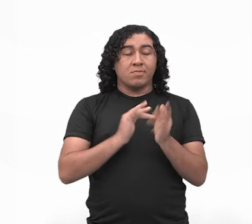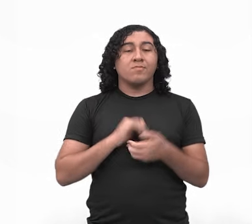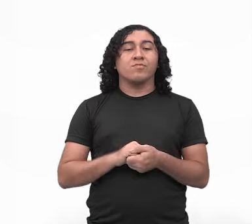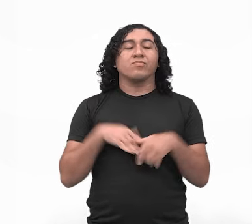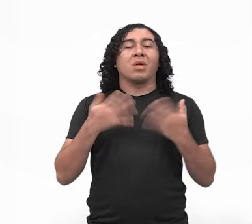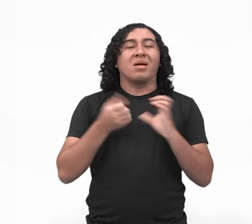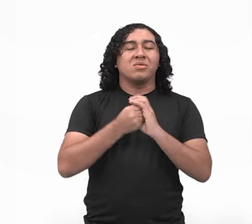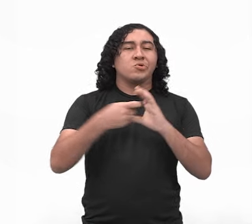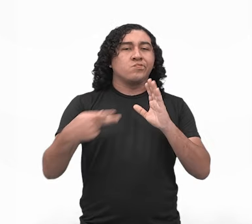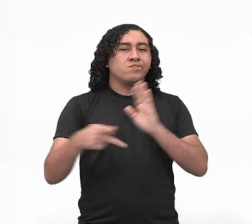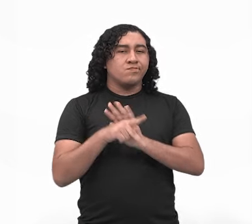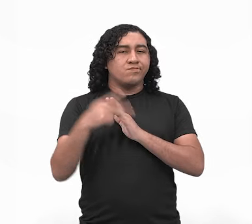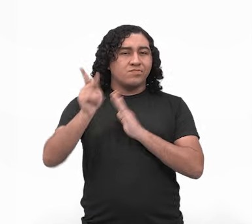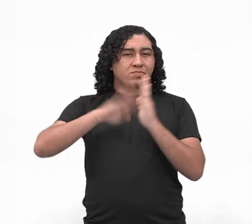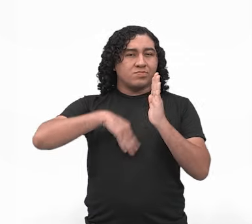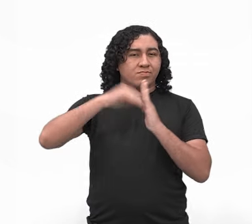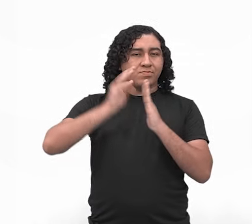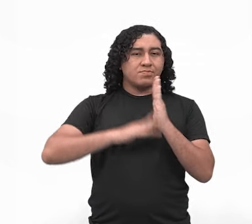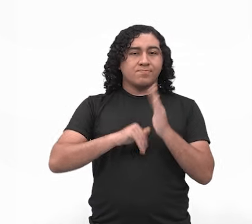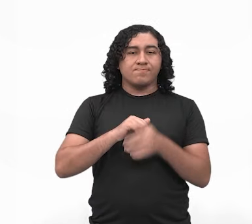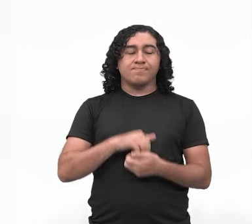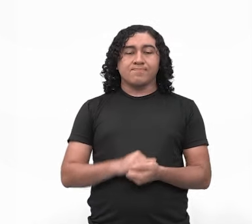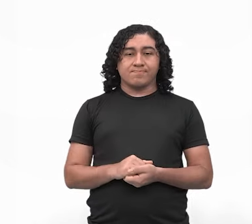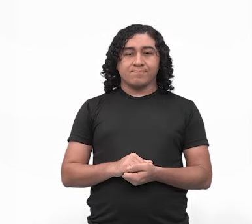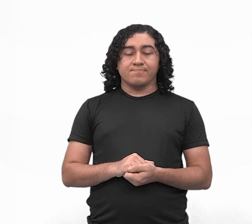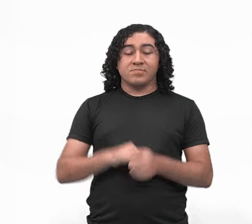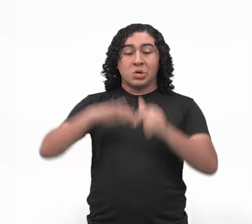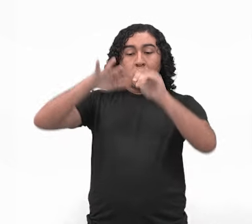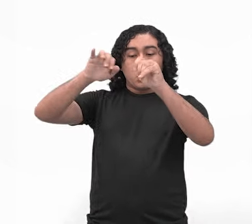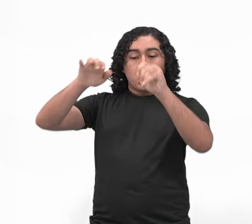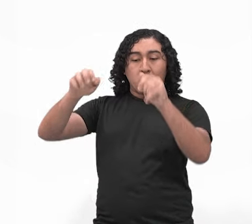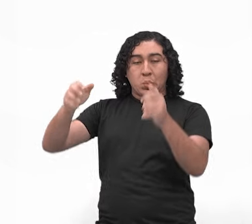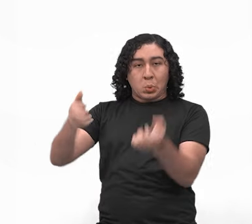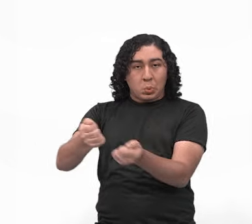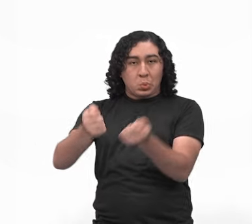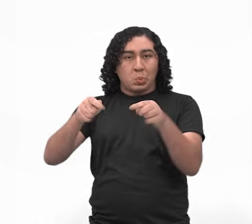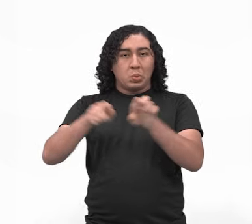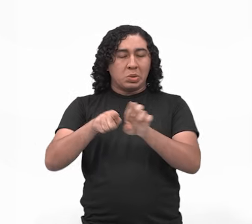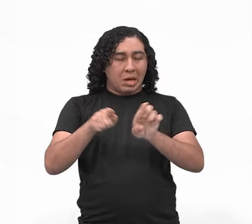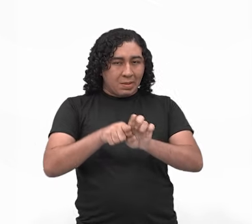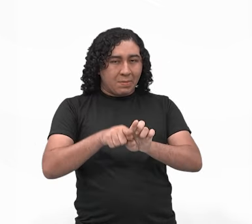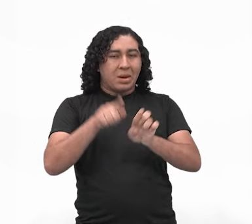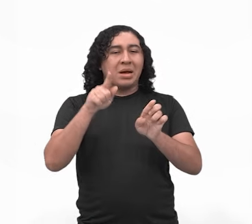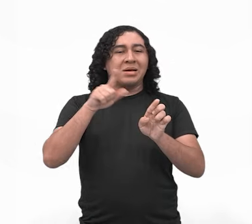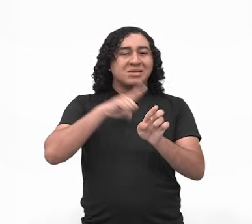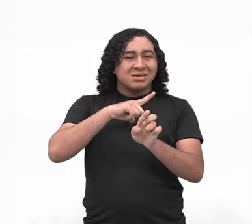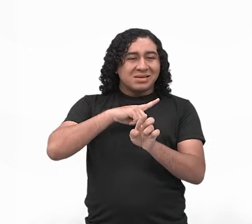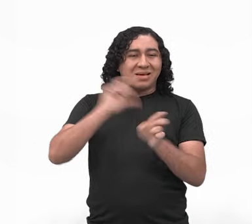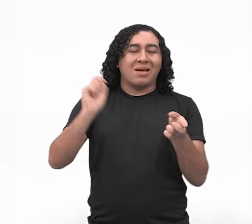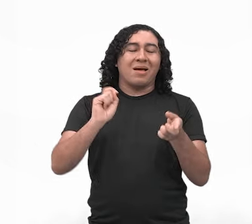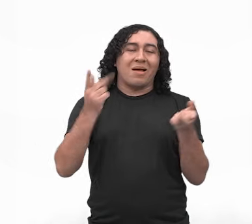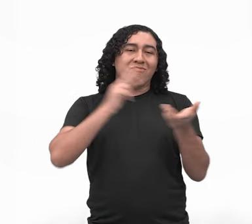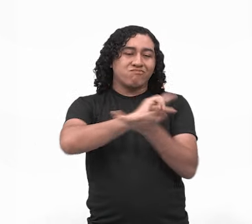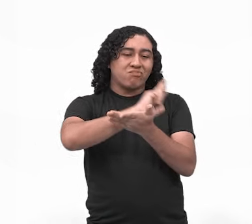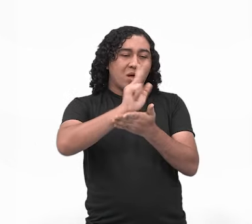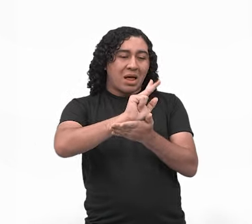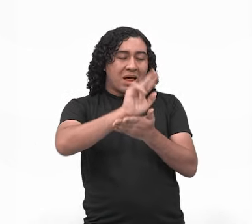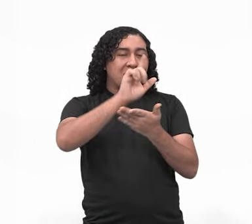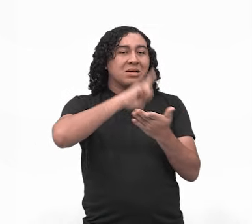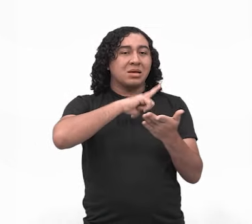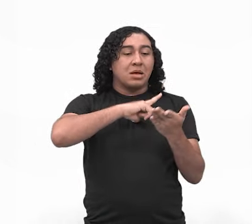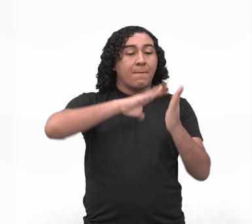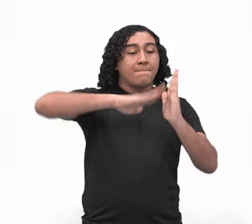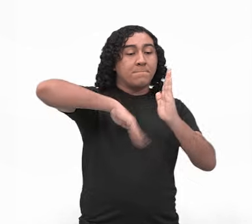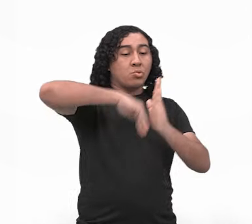pintura clássica? Esculturas idealizadas, arquitetura, monumentos, mosaico, que envolve o quê?